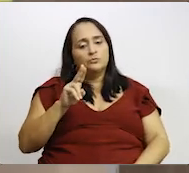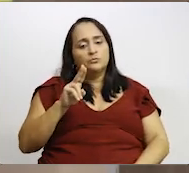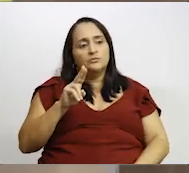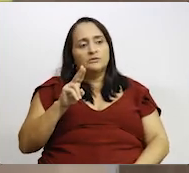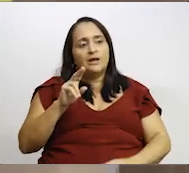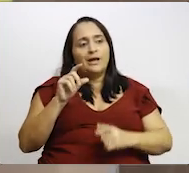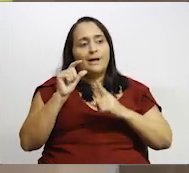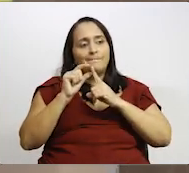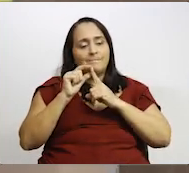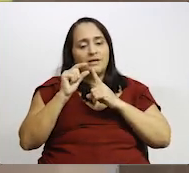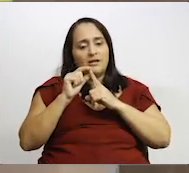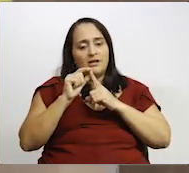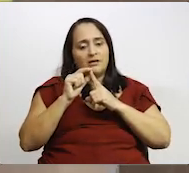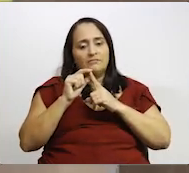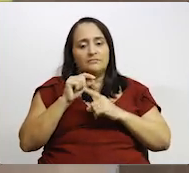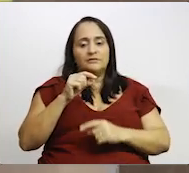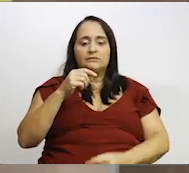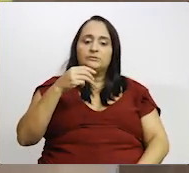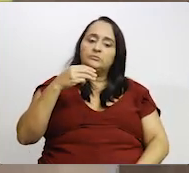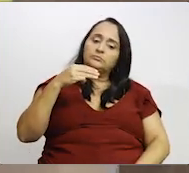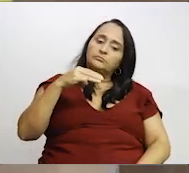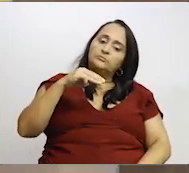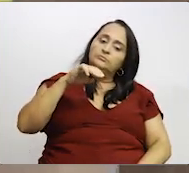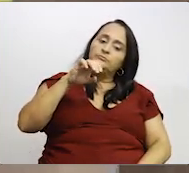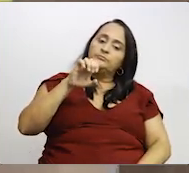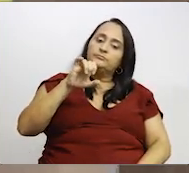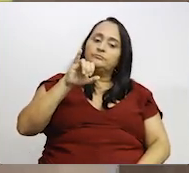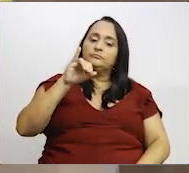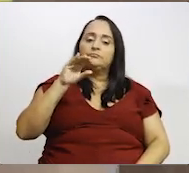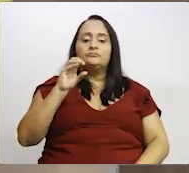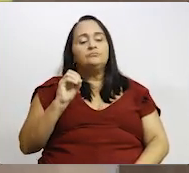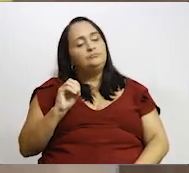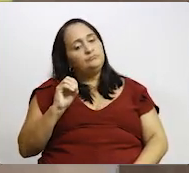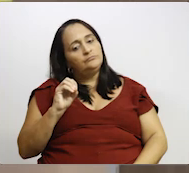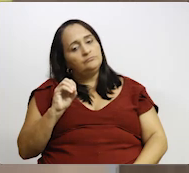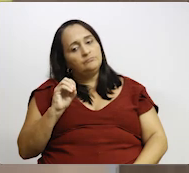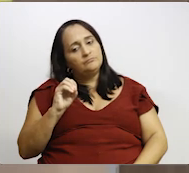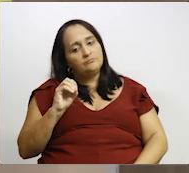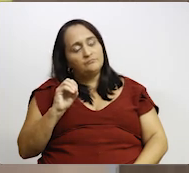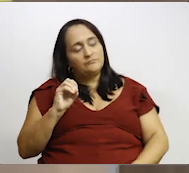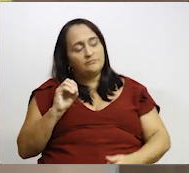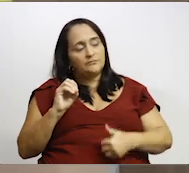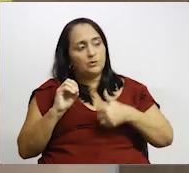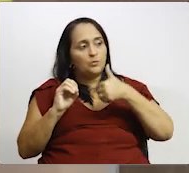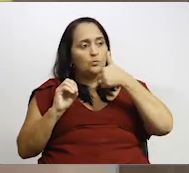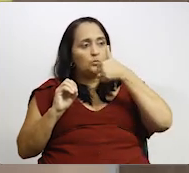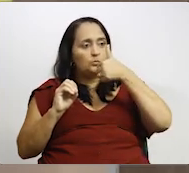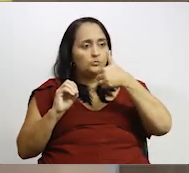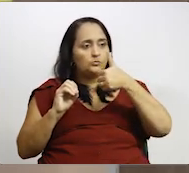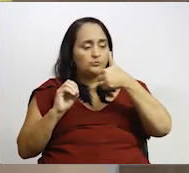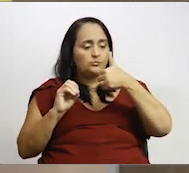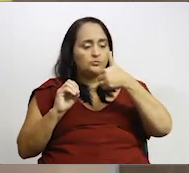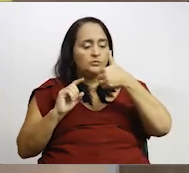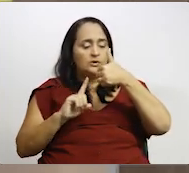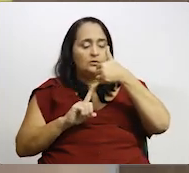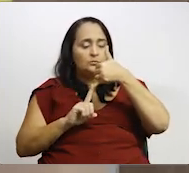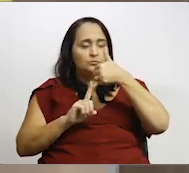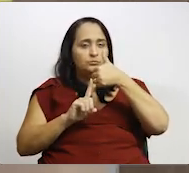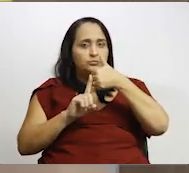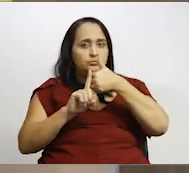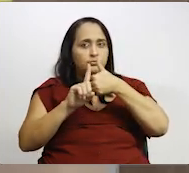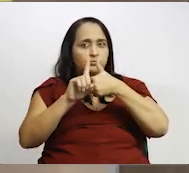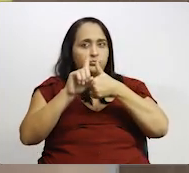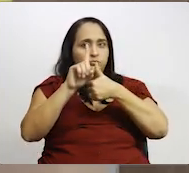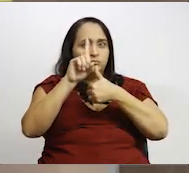metade. Então, 1,5 litro quer dizer que ele chegou no 1, passou do 1 e ficou ali